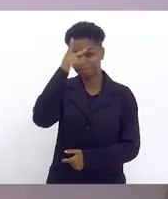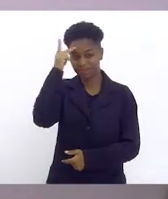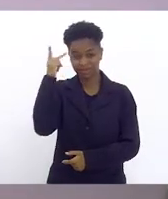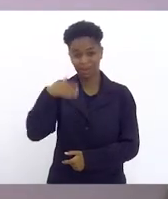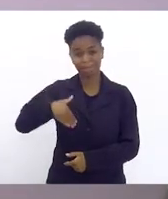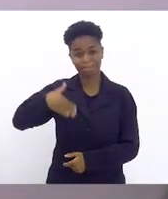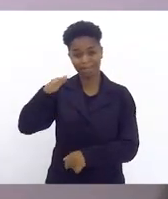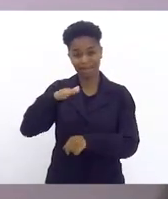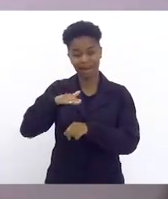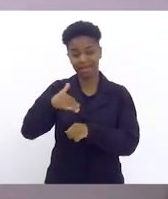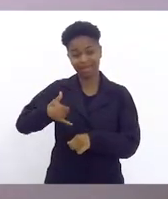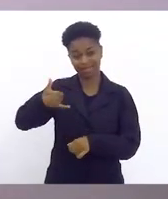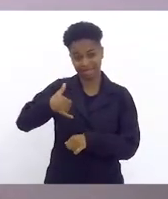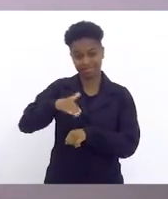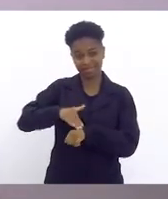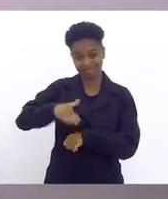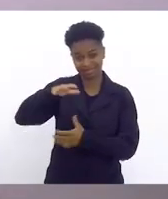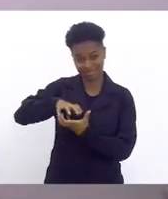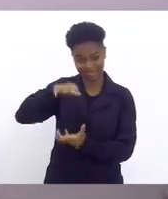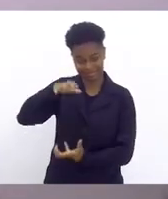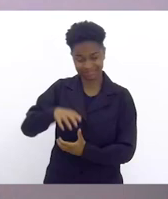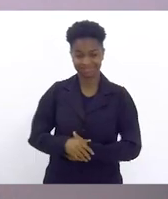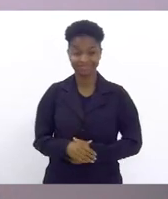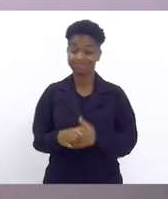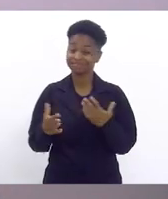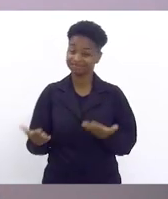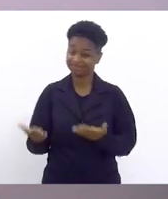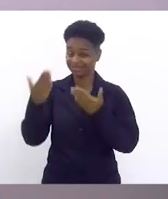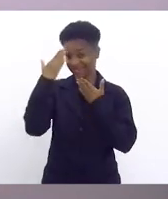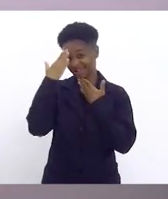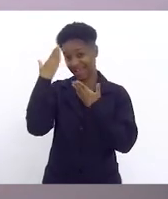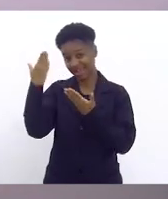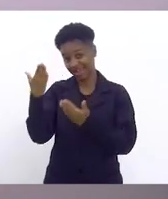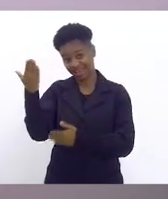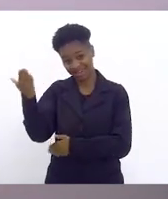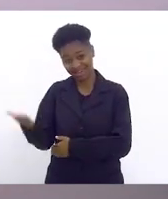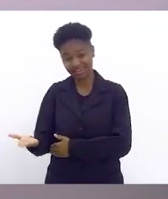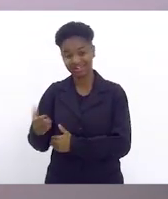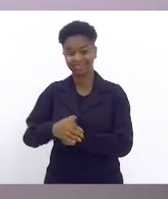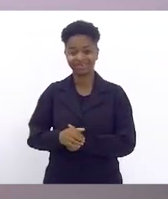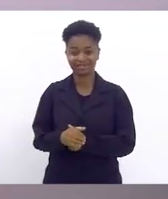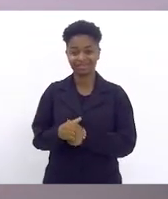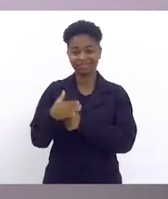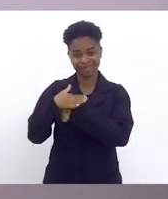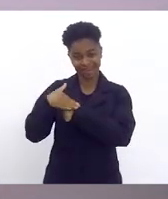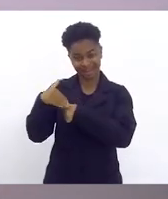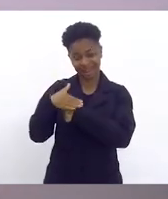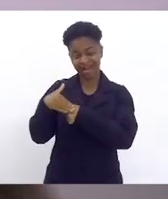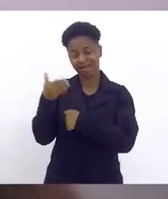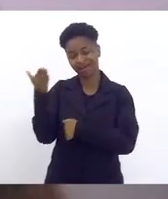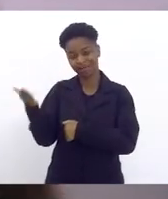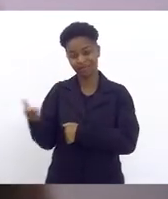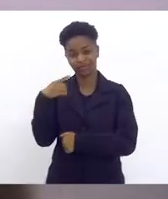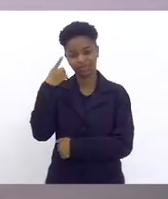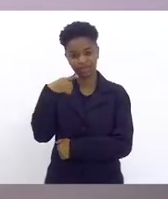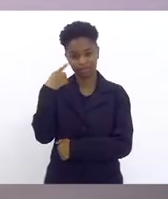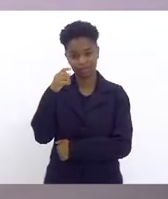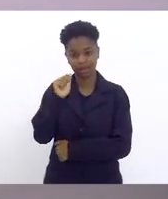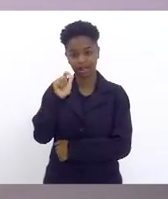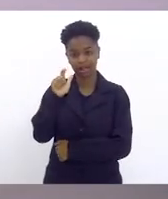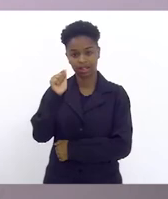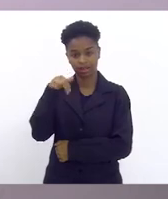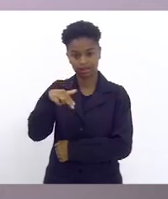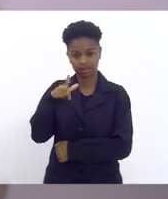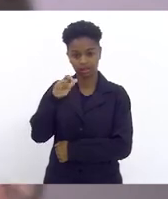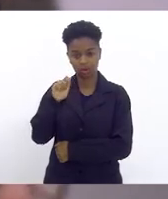então eu quero agradecer as generosidade do deputado Alan